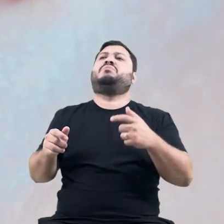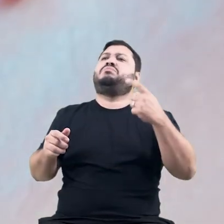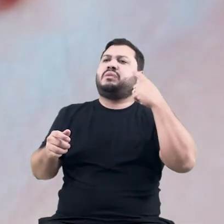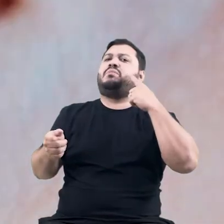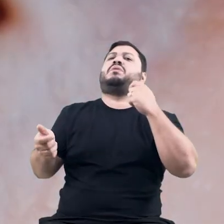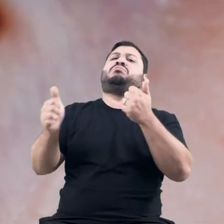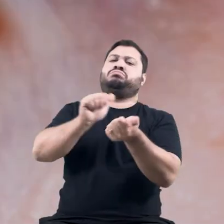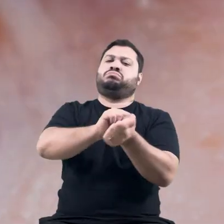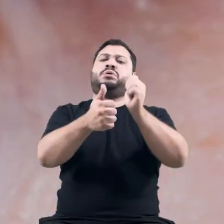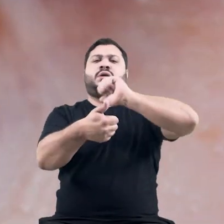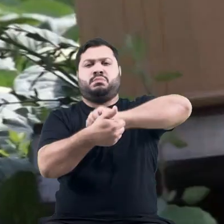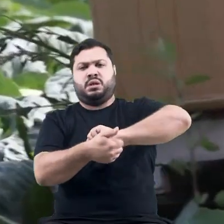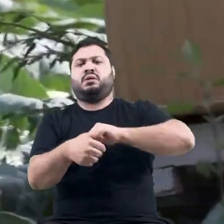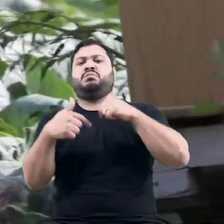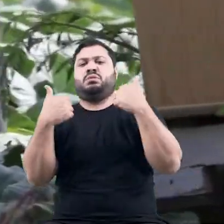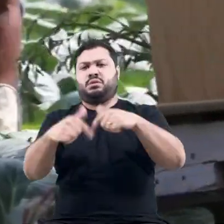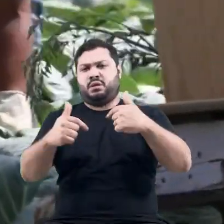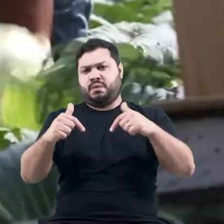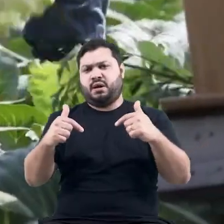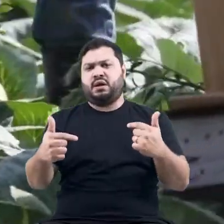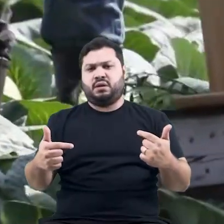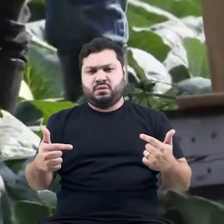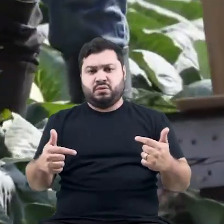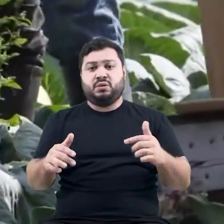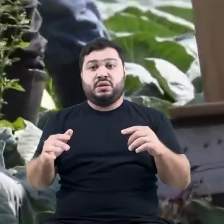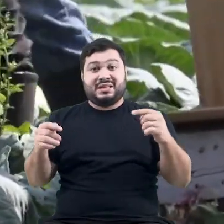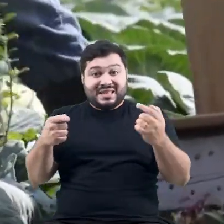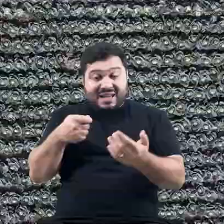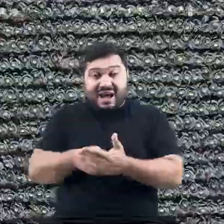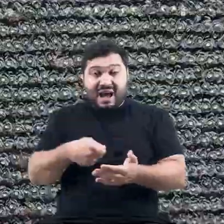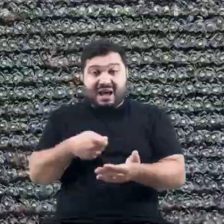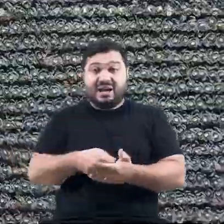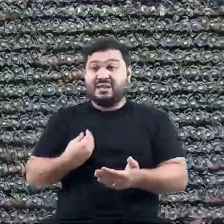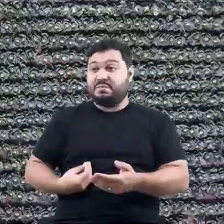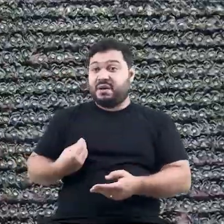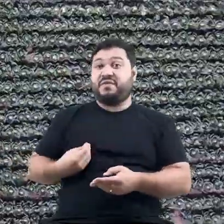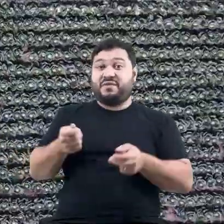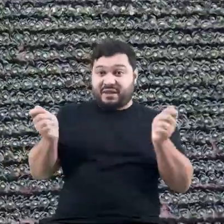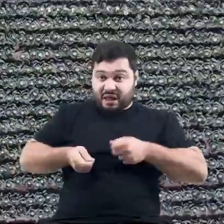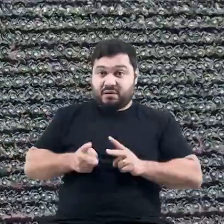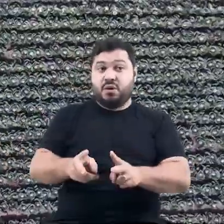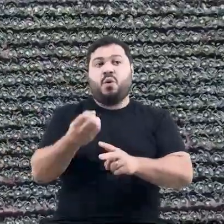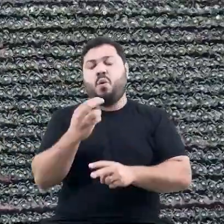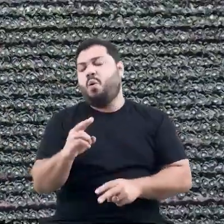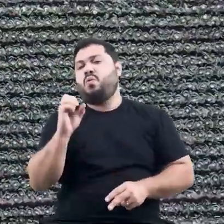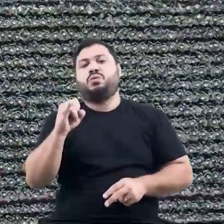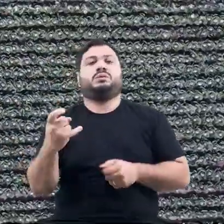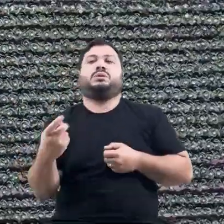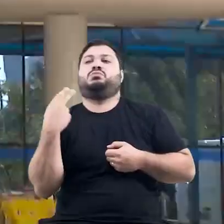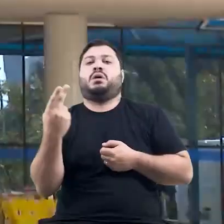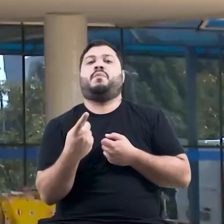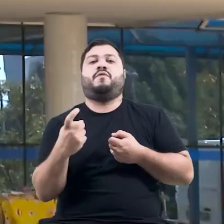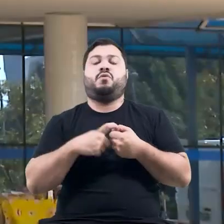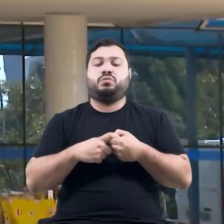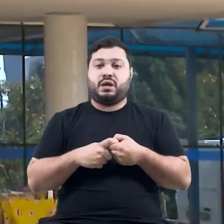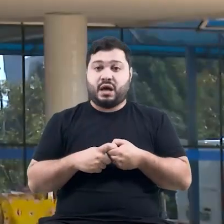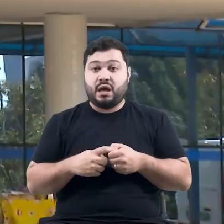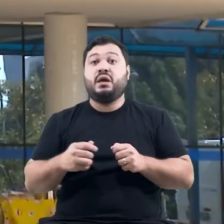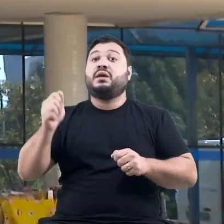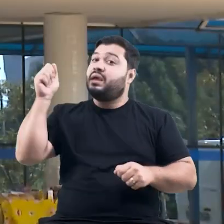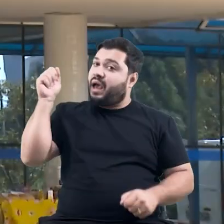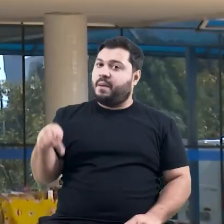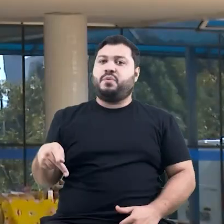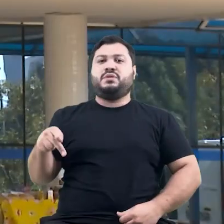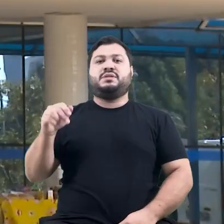seja considerado reabilitado para o desempenho de atividade que lhe garanta subsistência ou, quando não recuperável, que